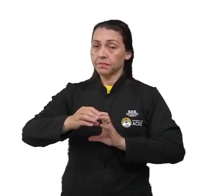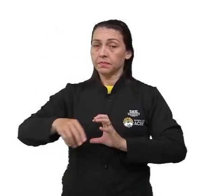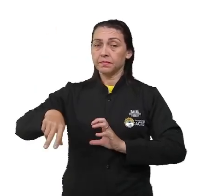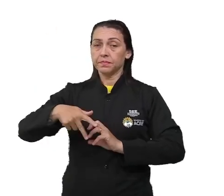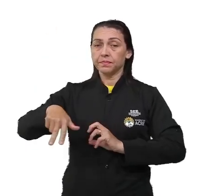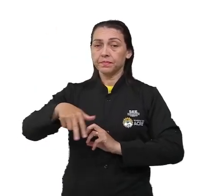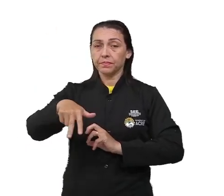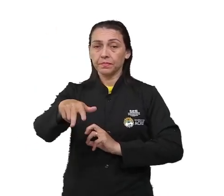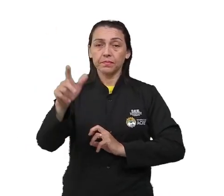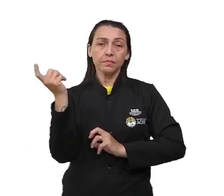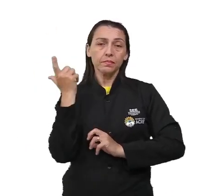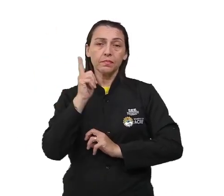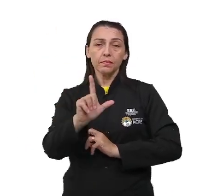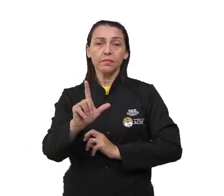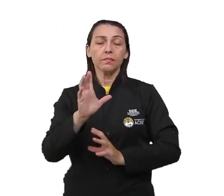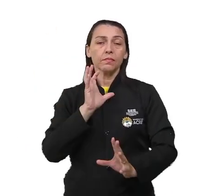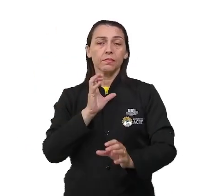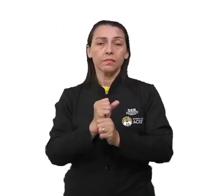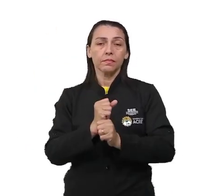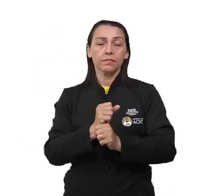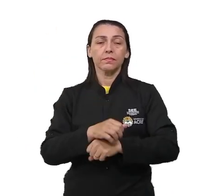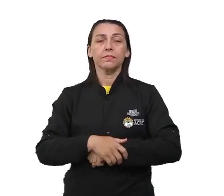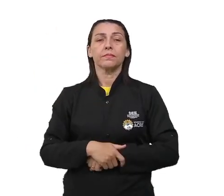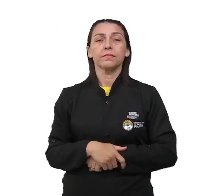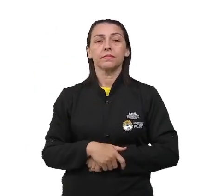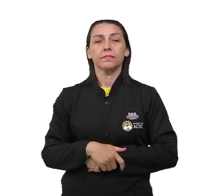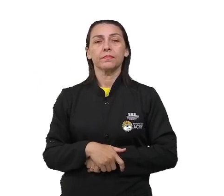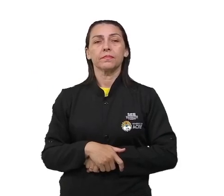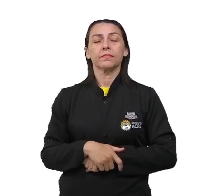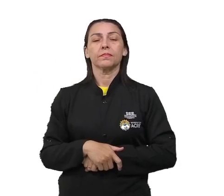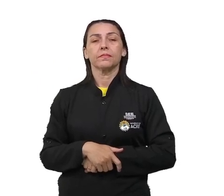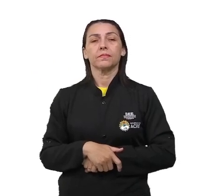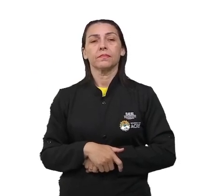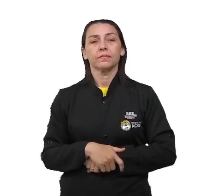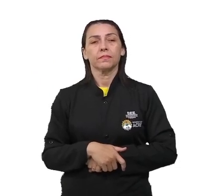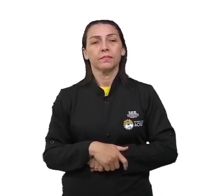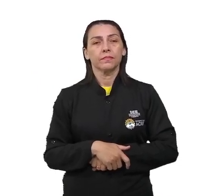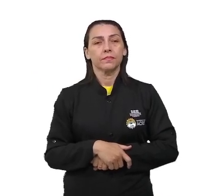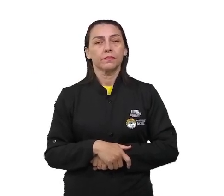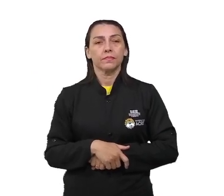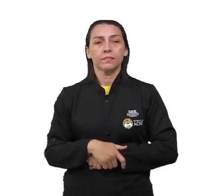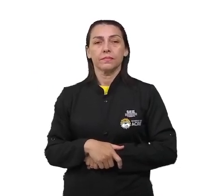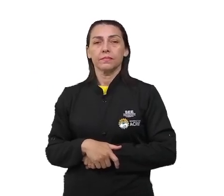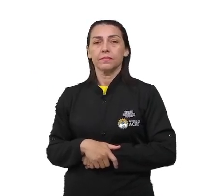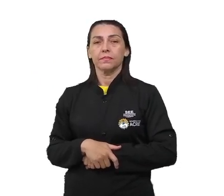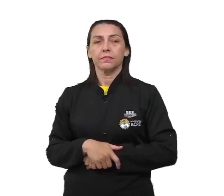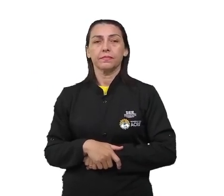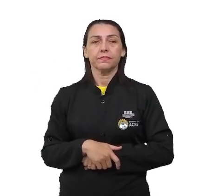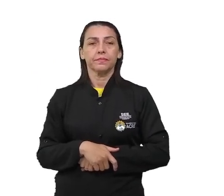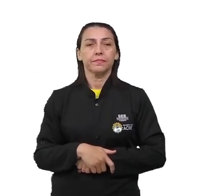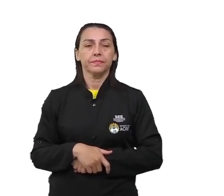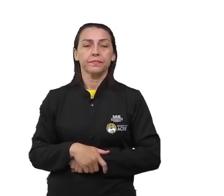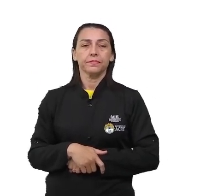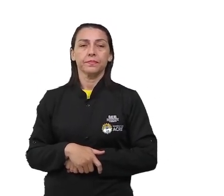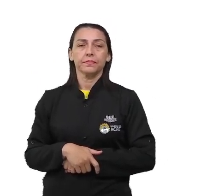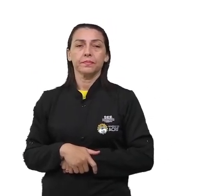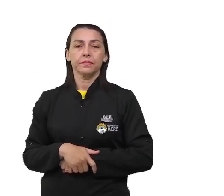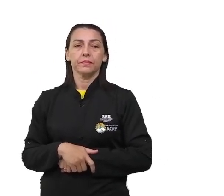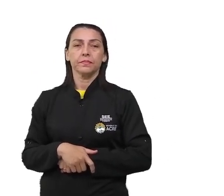dessa bola enquanto as pessoas estão jogando, certo? Para que elas possam fazer o gol no time